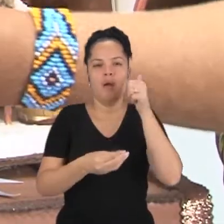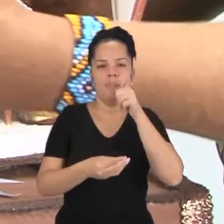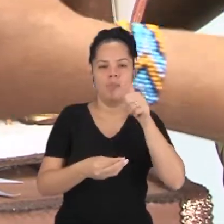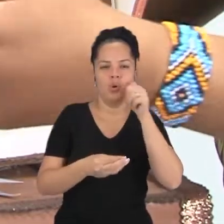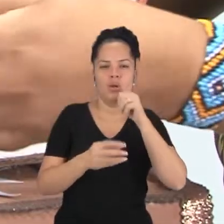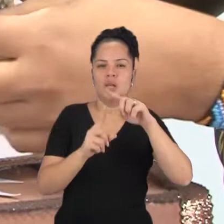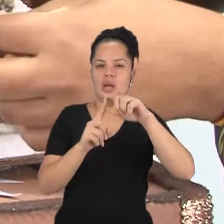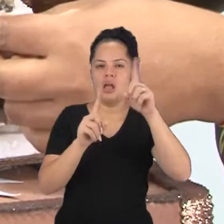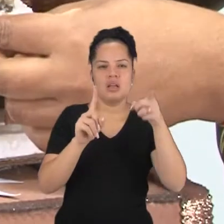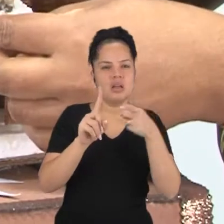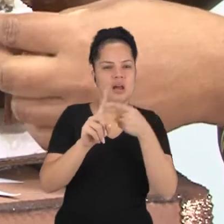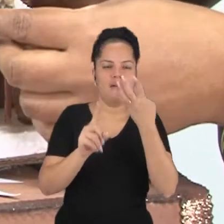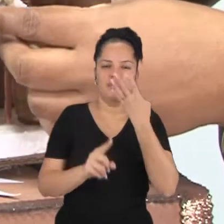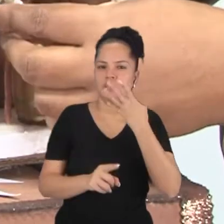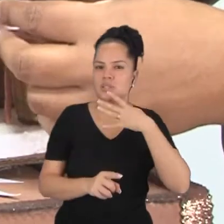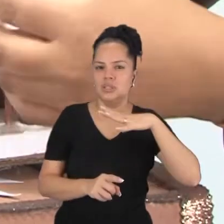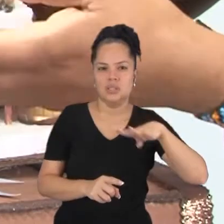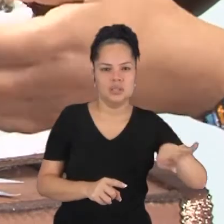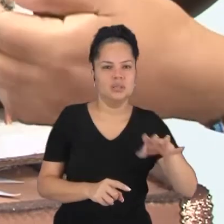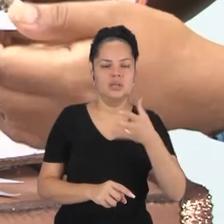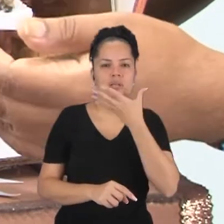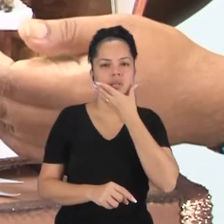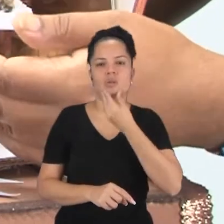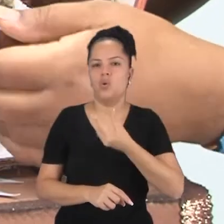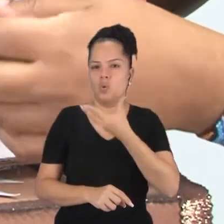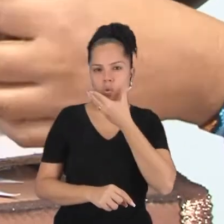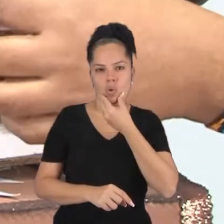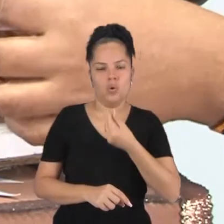grávidas, crianças, homens,